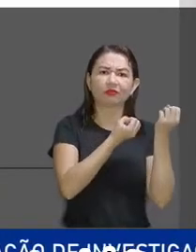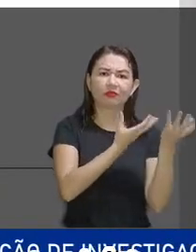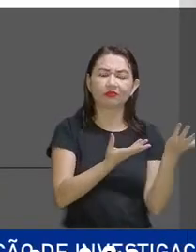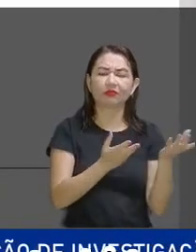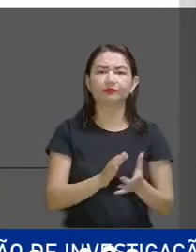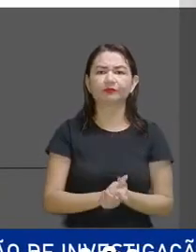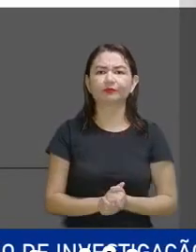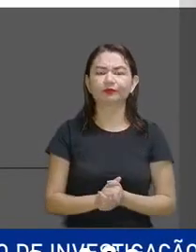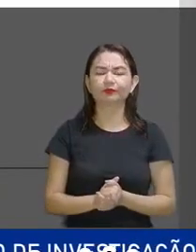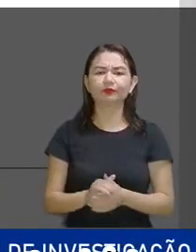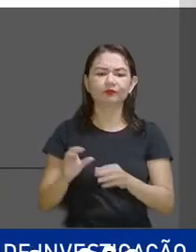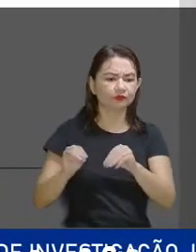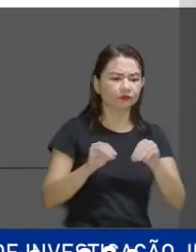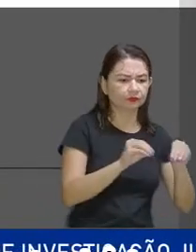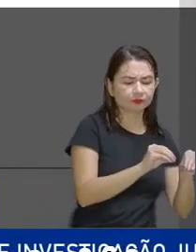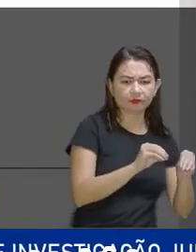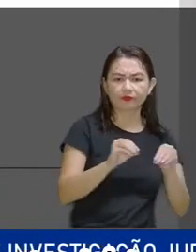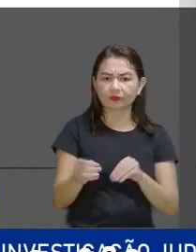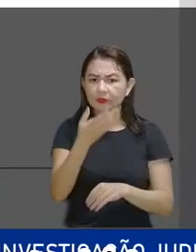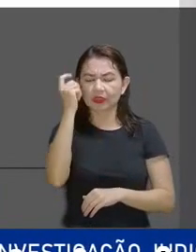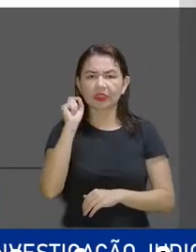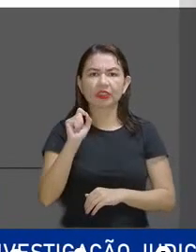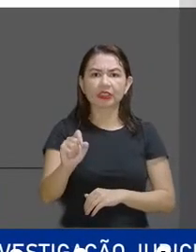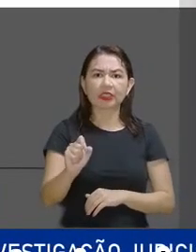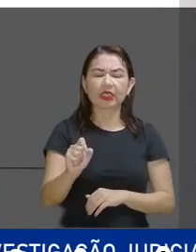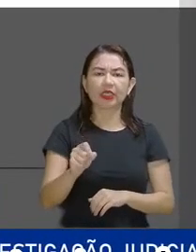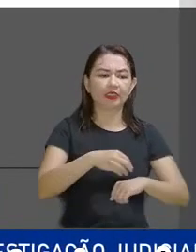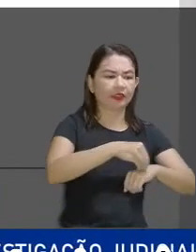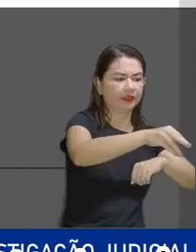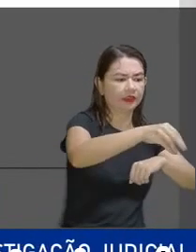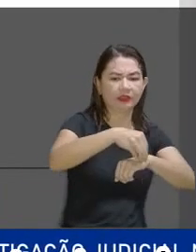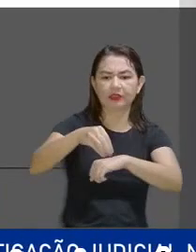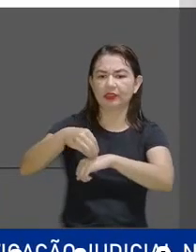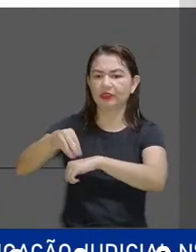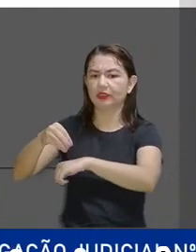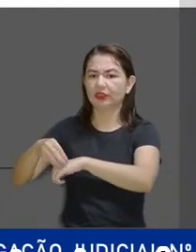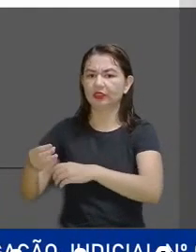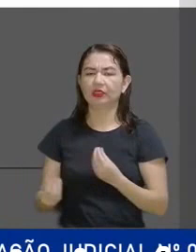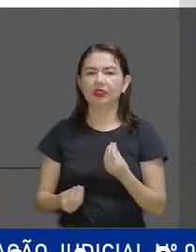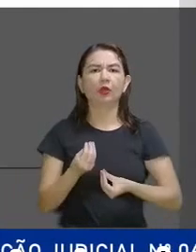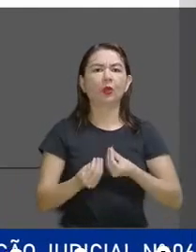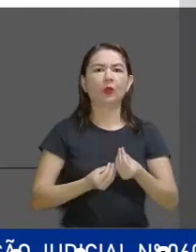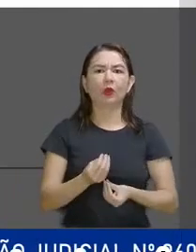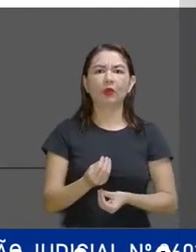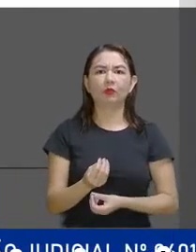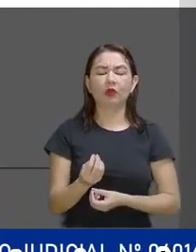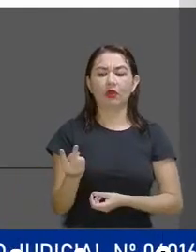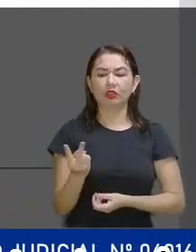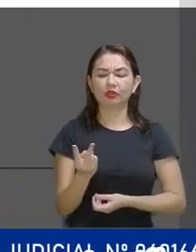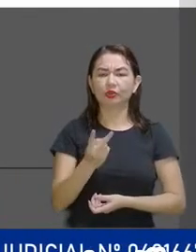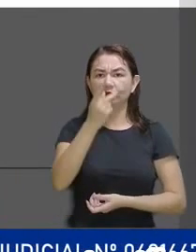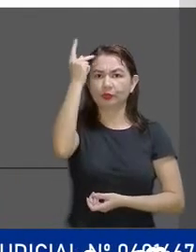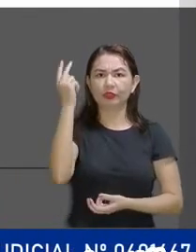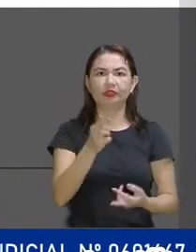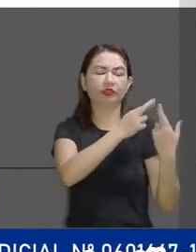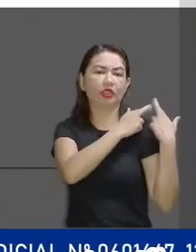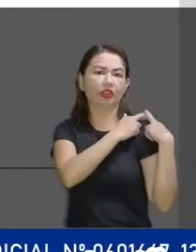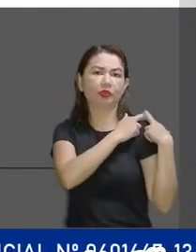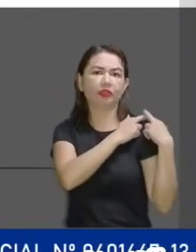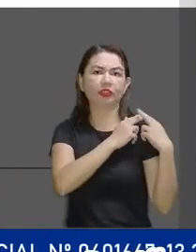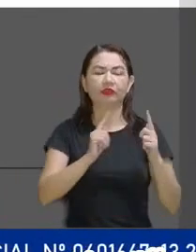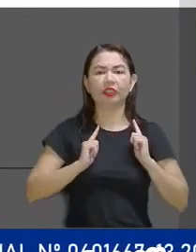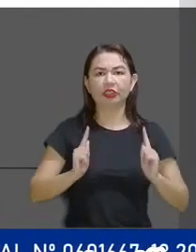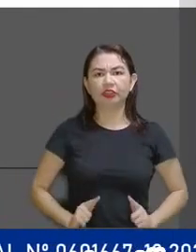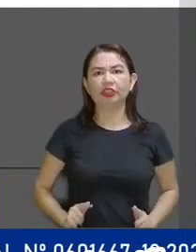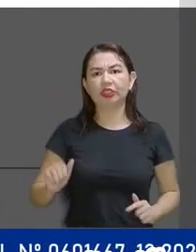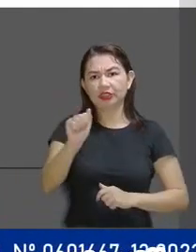licitude do transporte e a distribuição das cestas básicas, uma vez que é inconcebível admitir que duas pessoas responsáveis pela gerência da associação